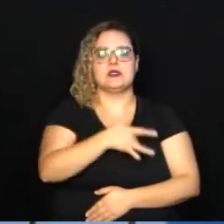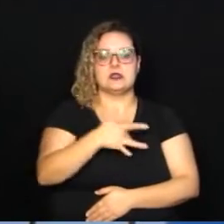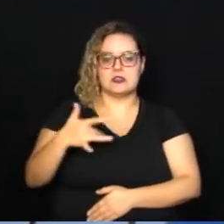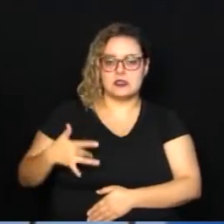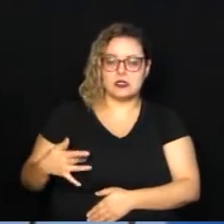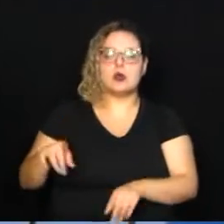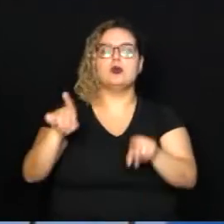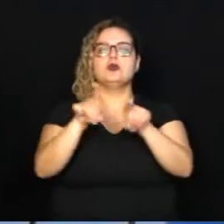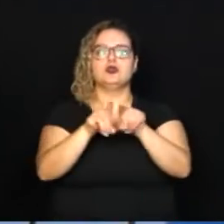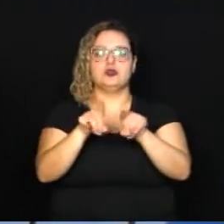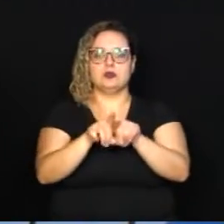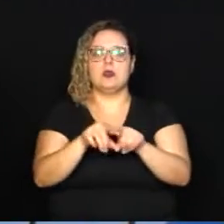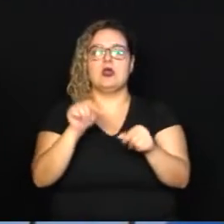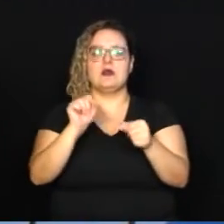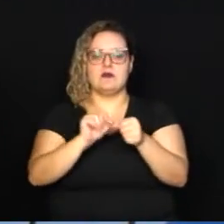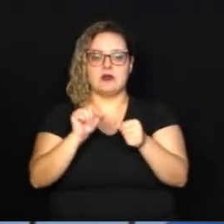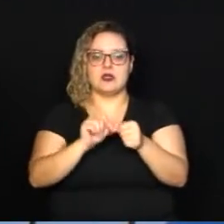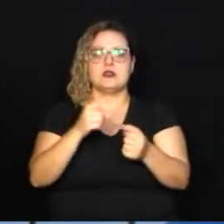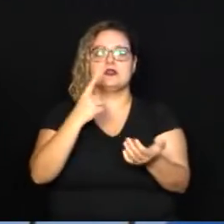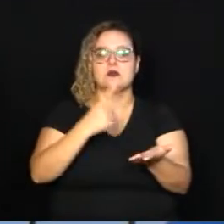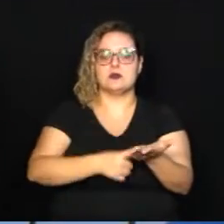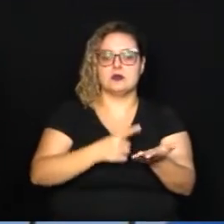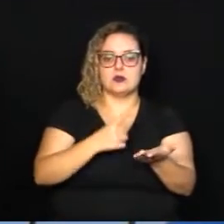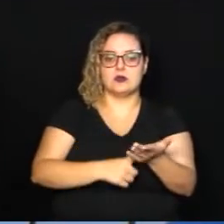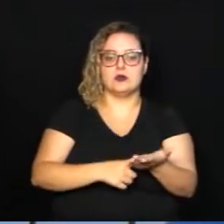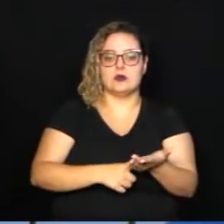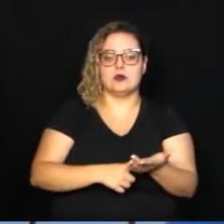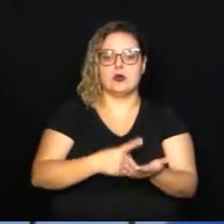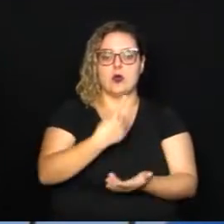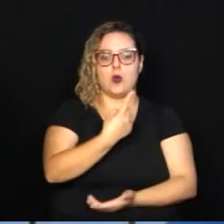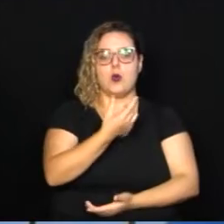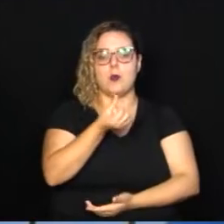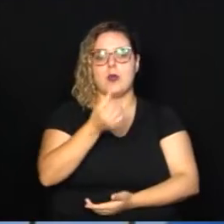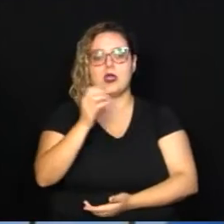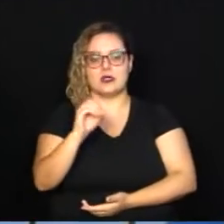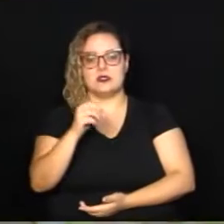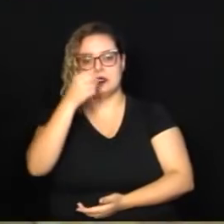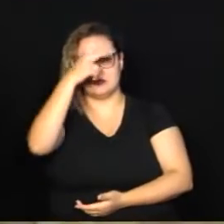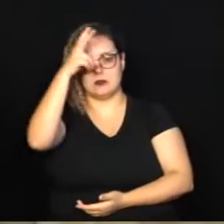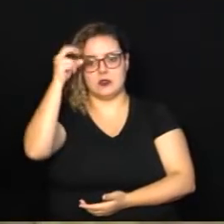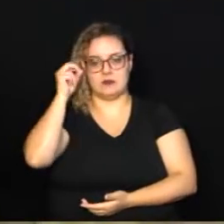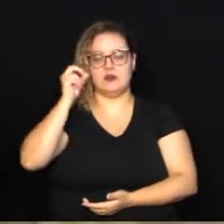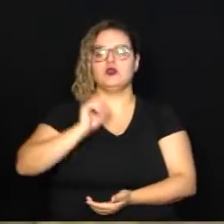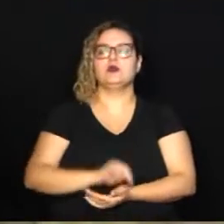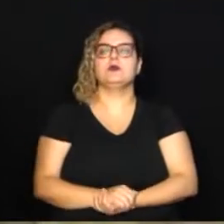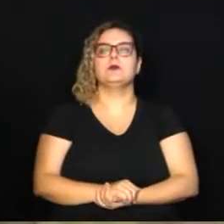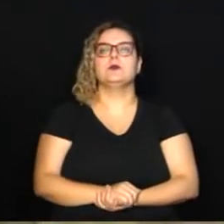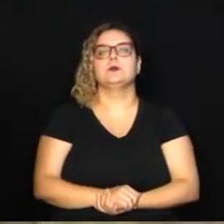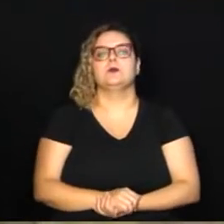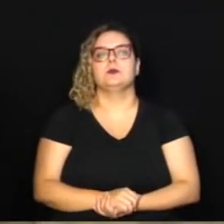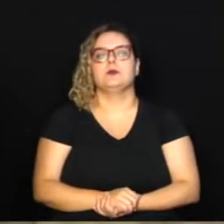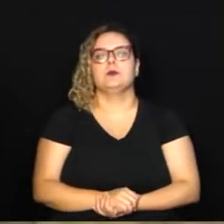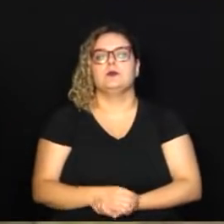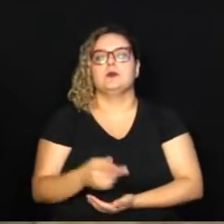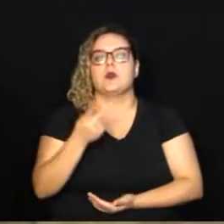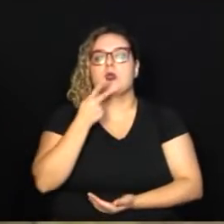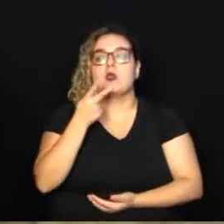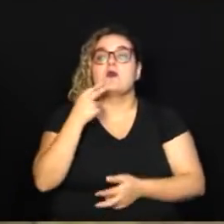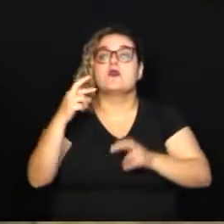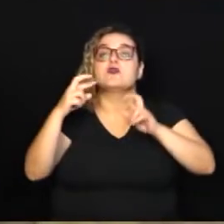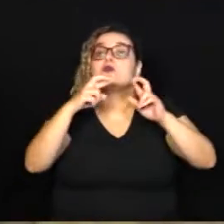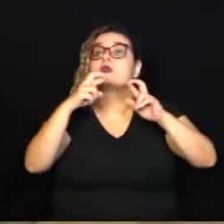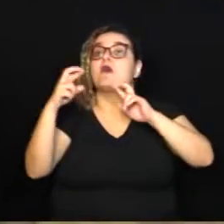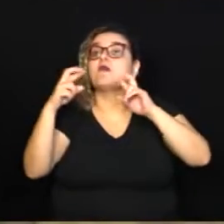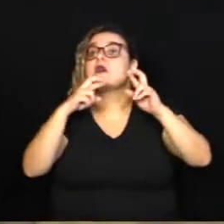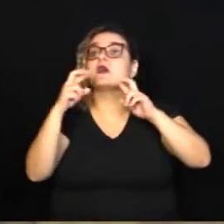e também faça o seu agendamento pelo 160 da Prefeitura. Vamos falar agora sobre a fiscalização